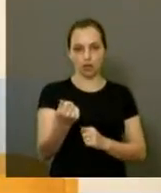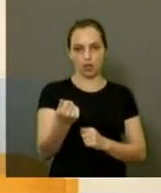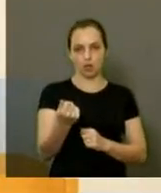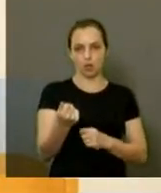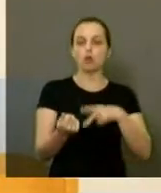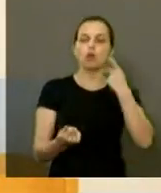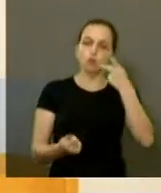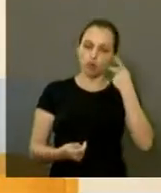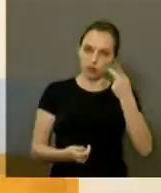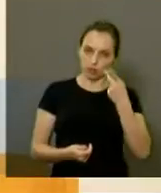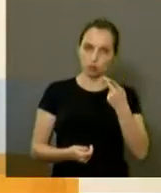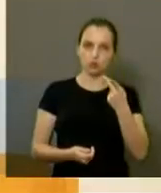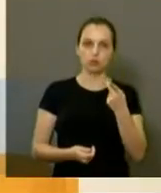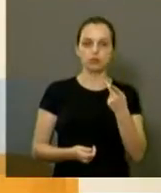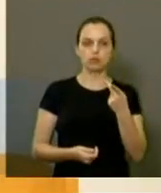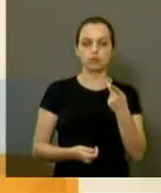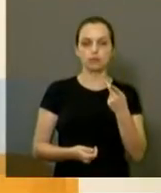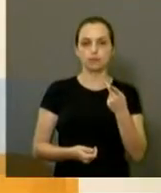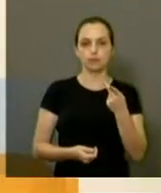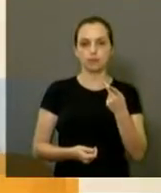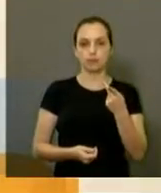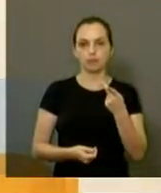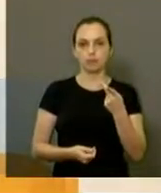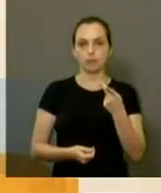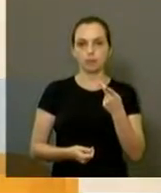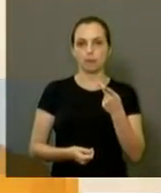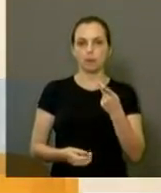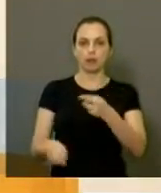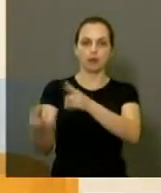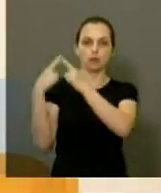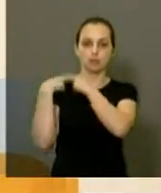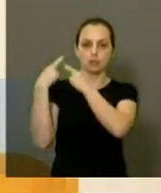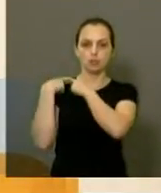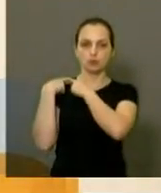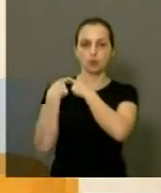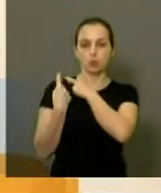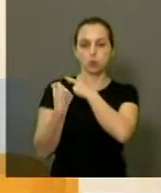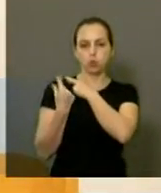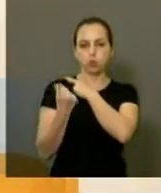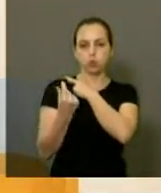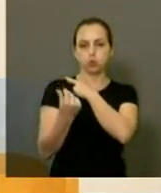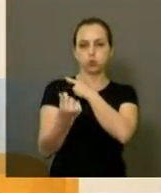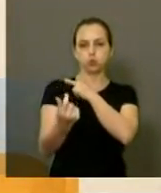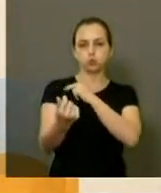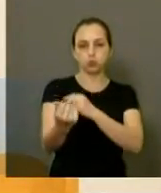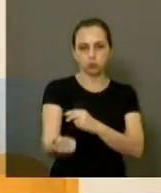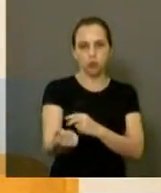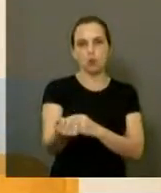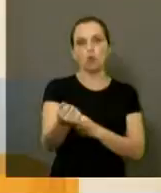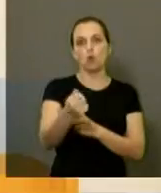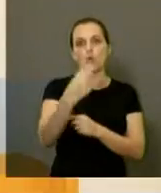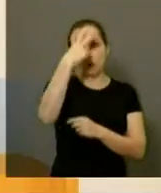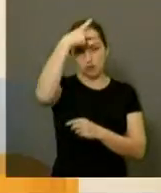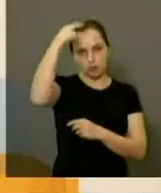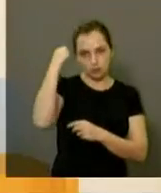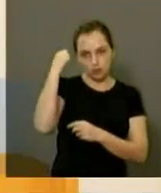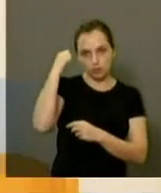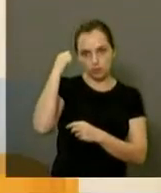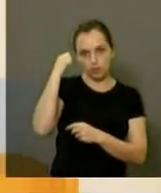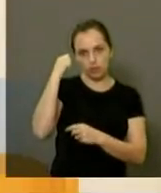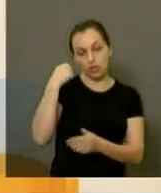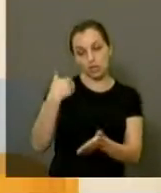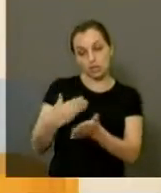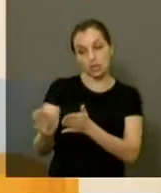esses vereadores eram responsáveis por um gasto excessivo do Poder Executivo, e a